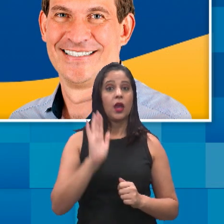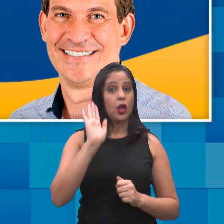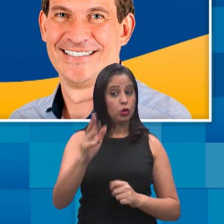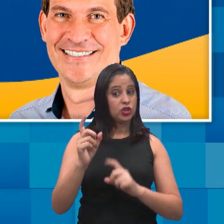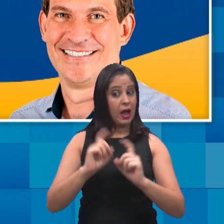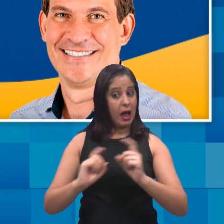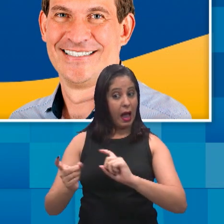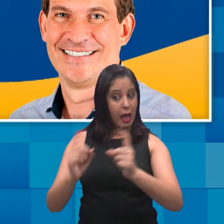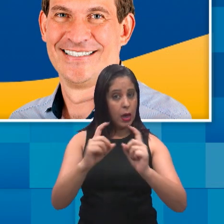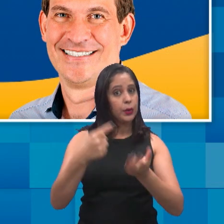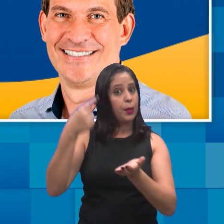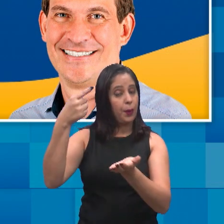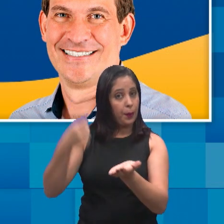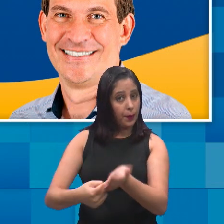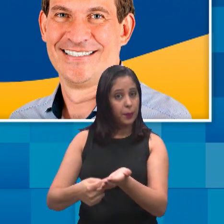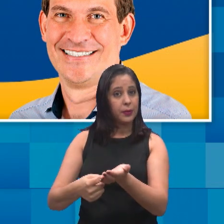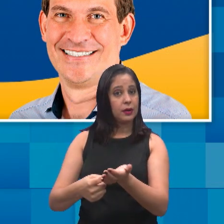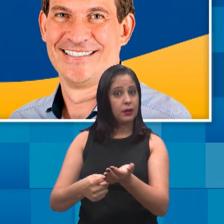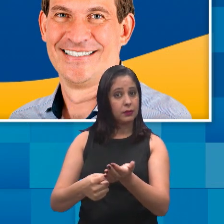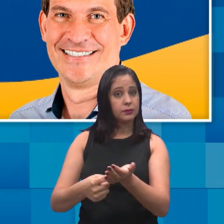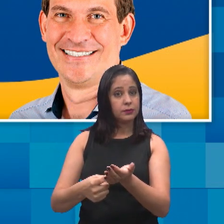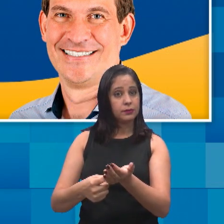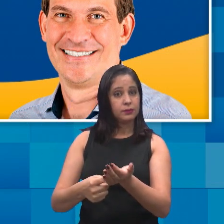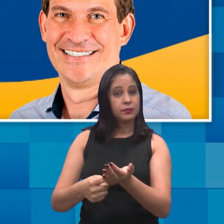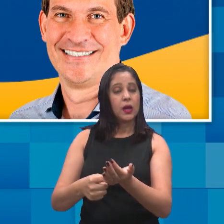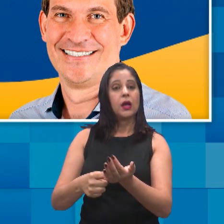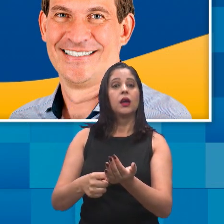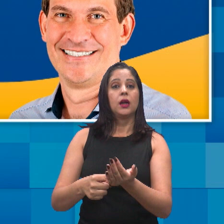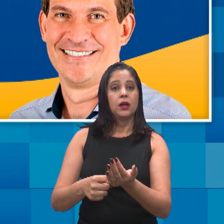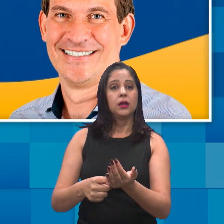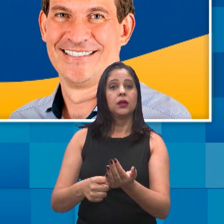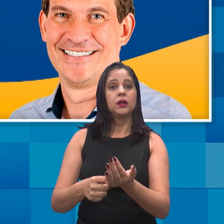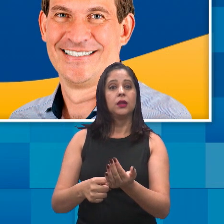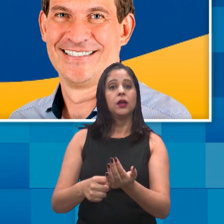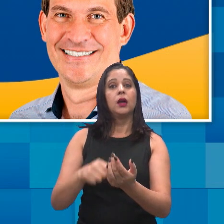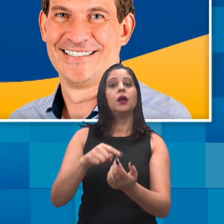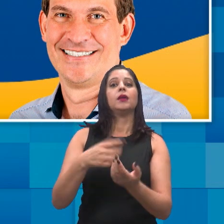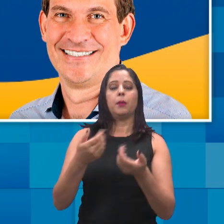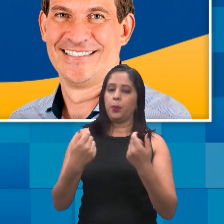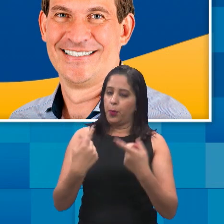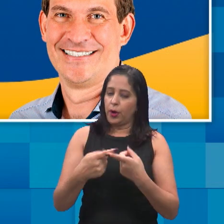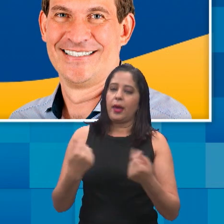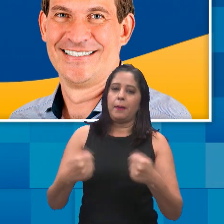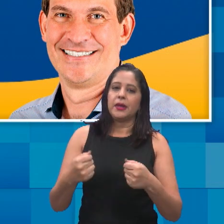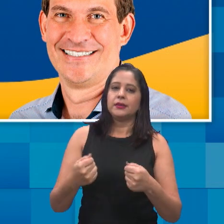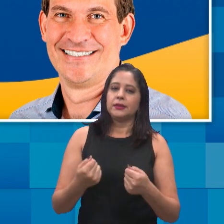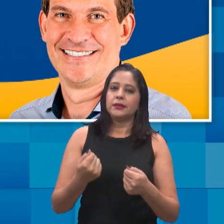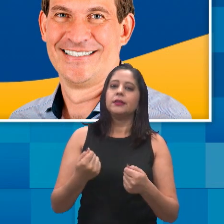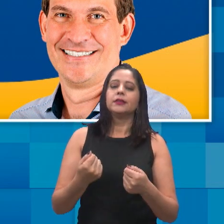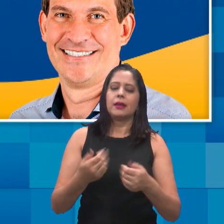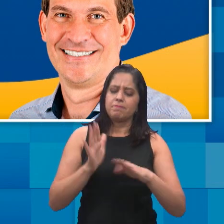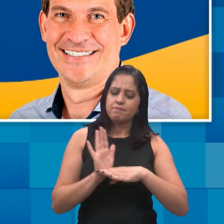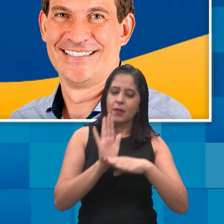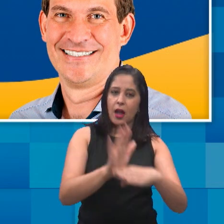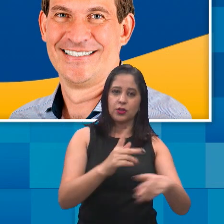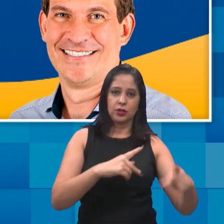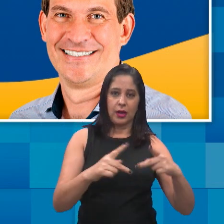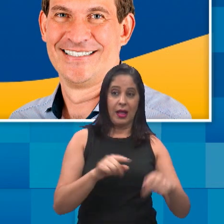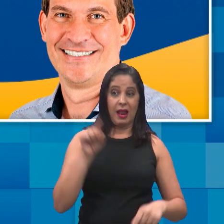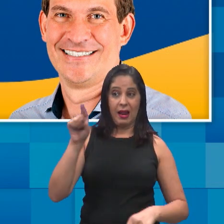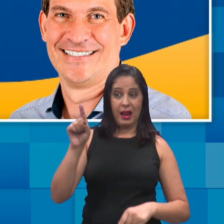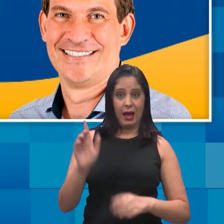que a gente pudesse trazer o retorno que a nossa cidade merece, né? Brasília é o centro do